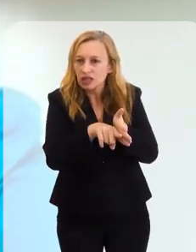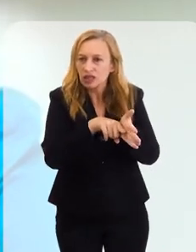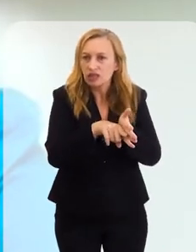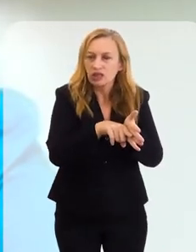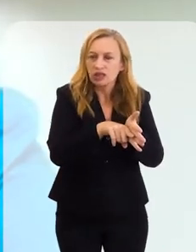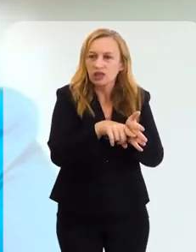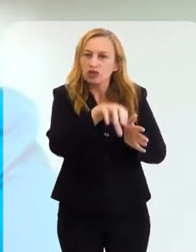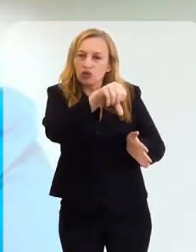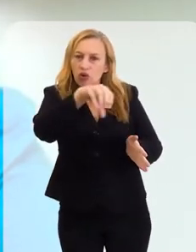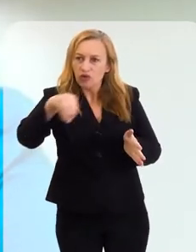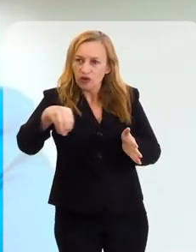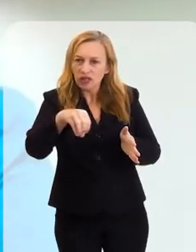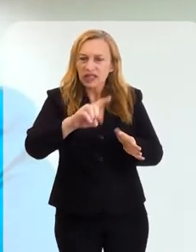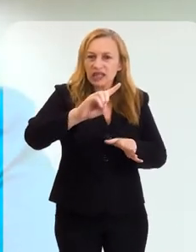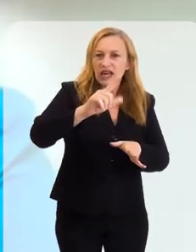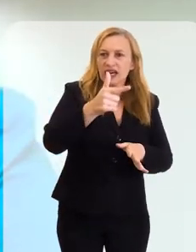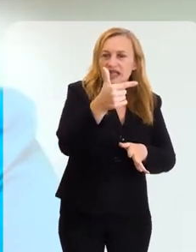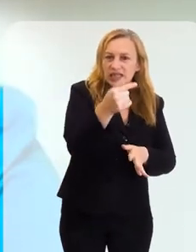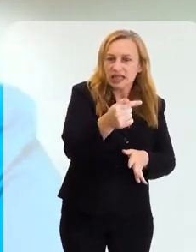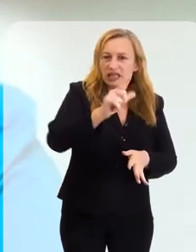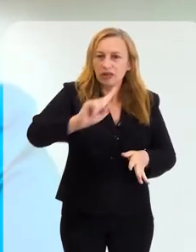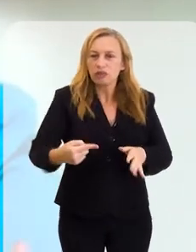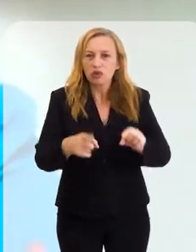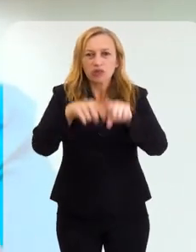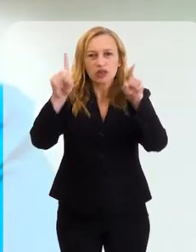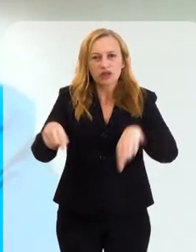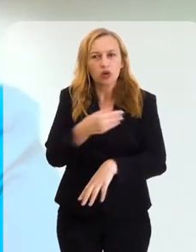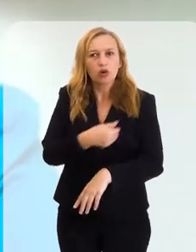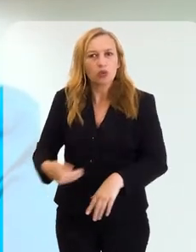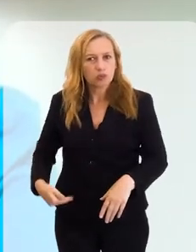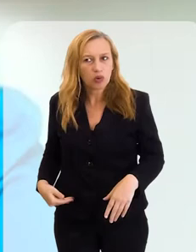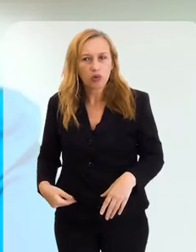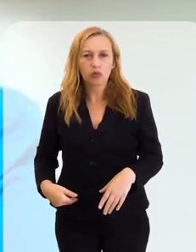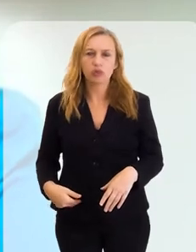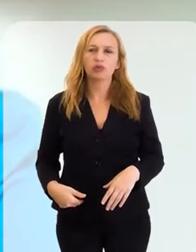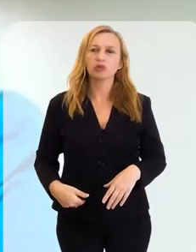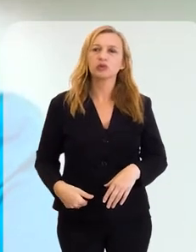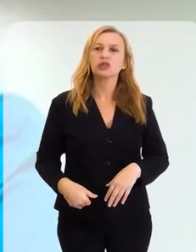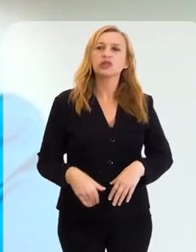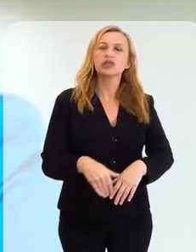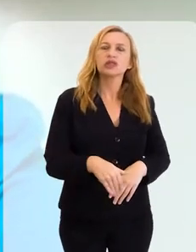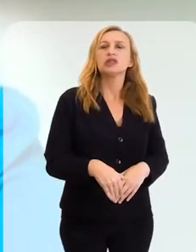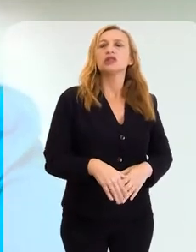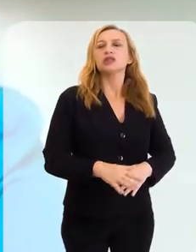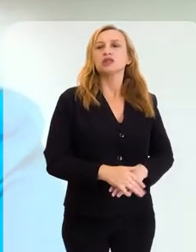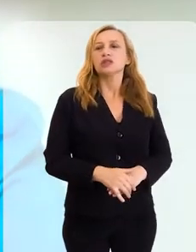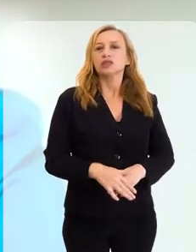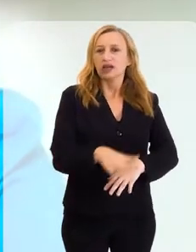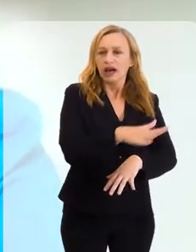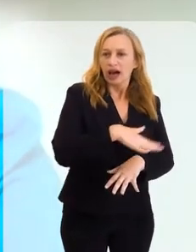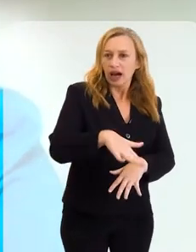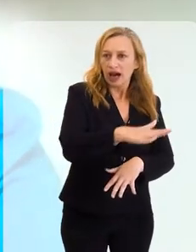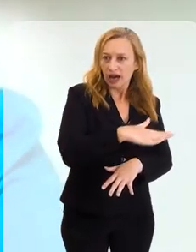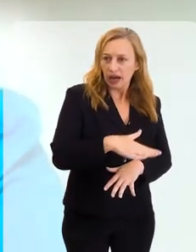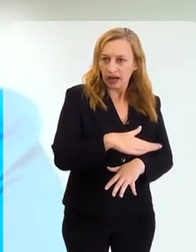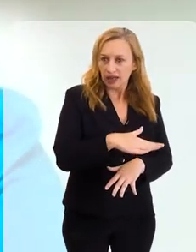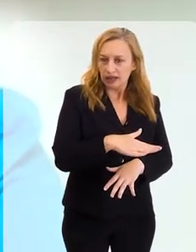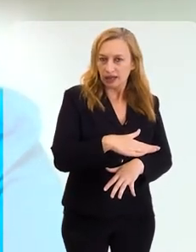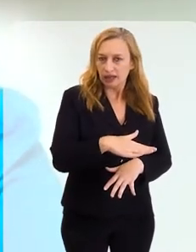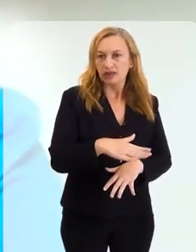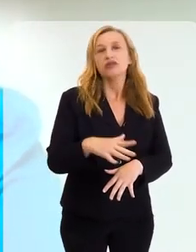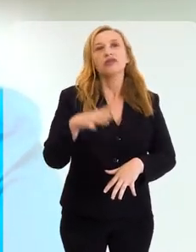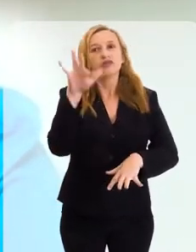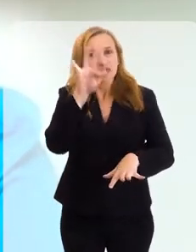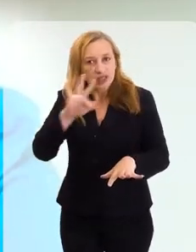90 organizações diferentes, com mais de 7 mil servidores públicos da esfera aqui distrital e também